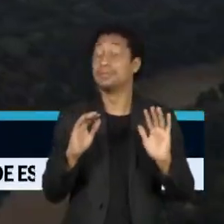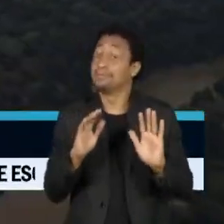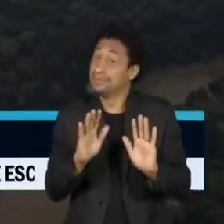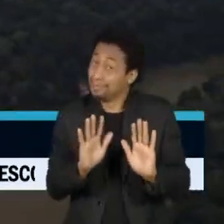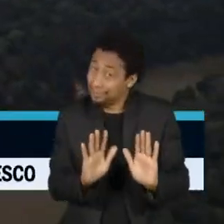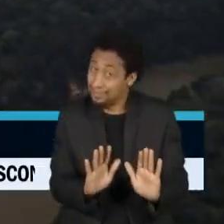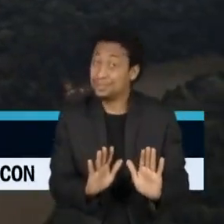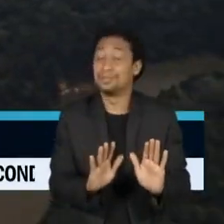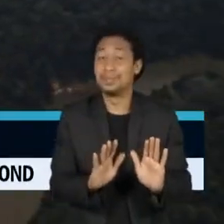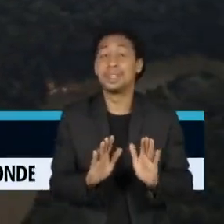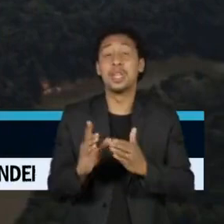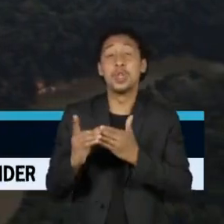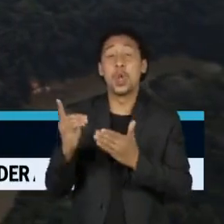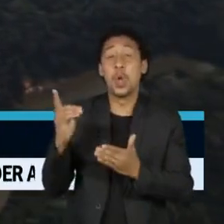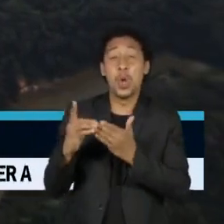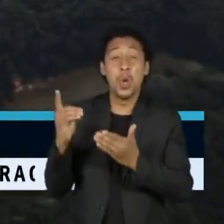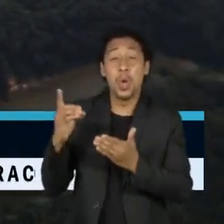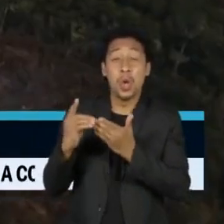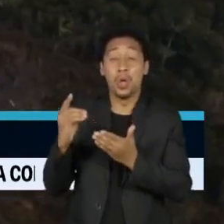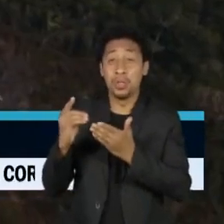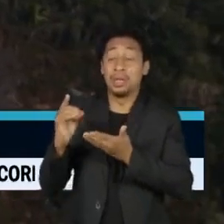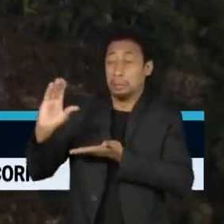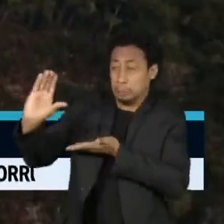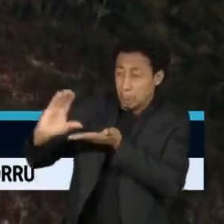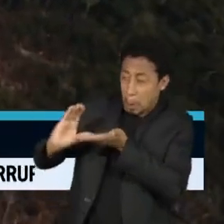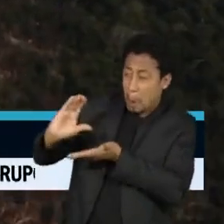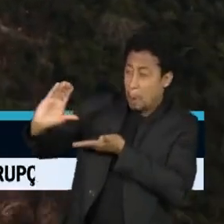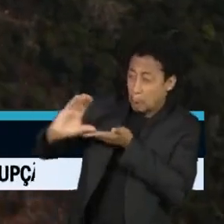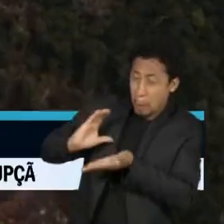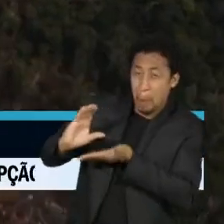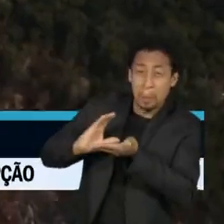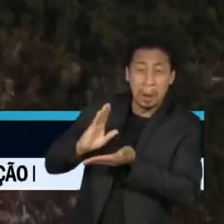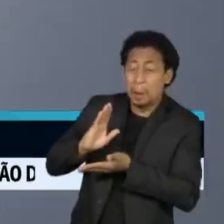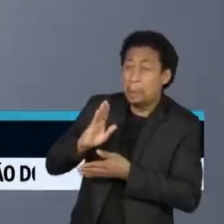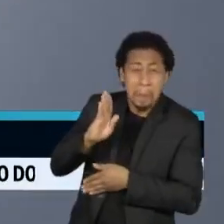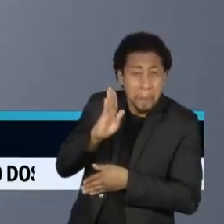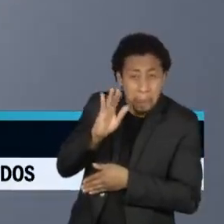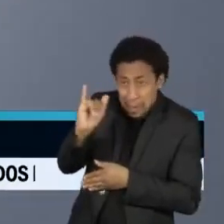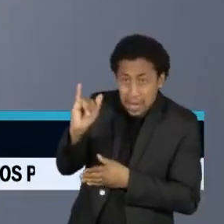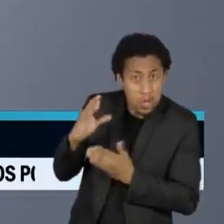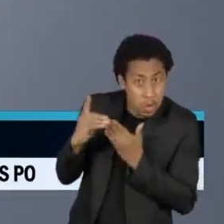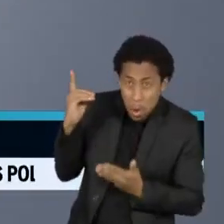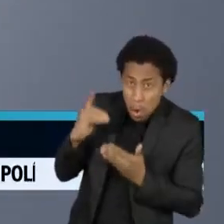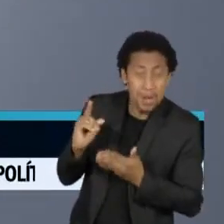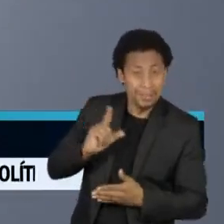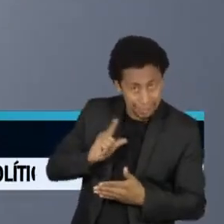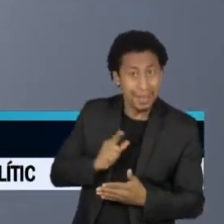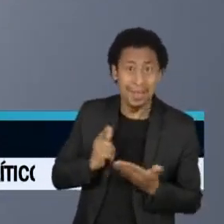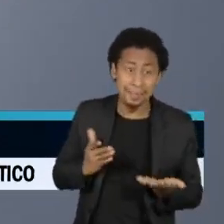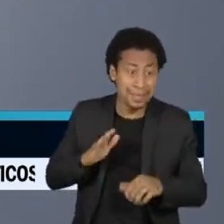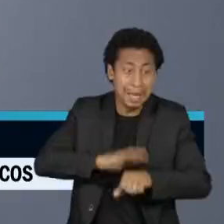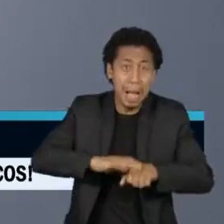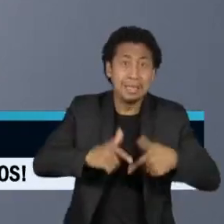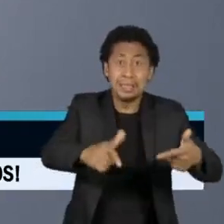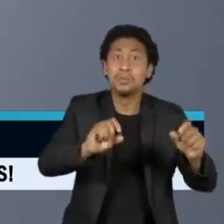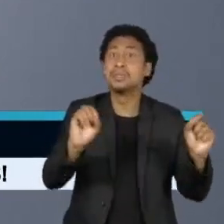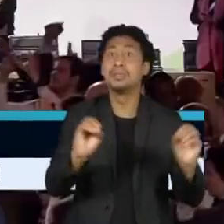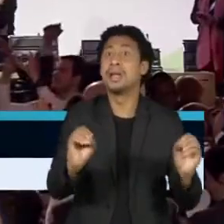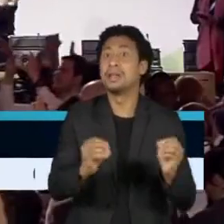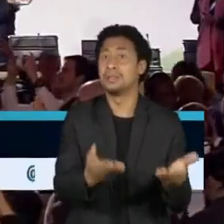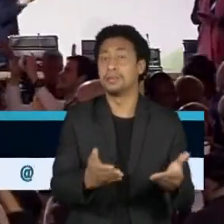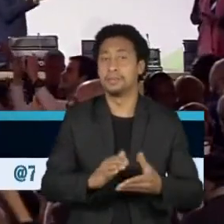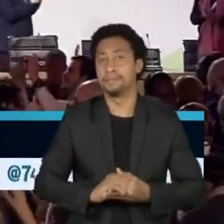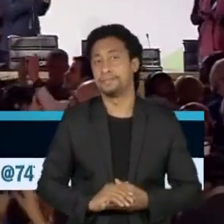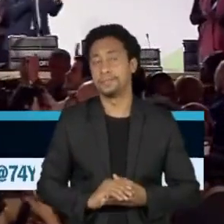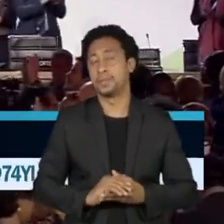de dólares à nossa disposição parados. Aí vale lembrar que, entre outras